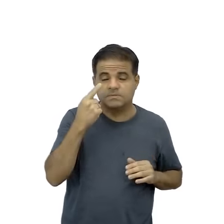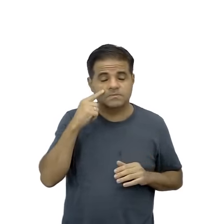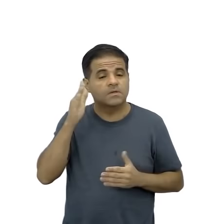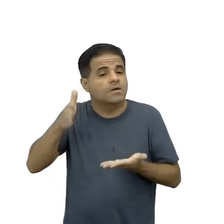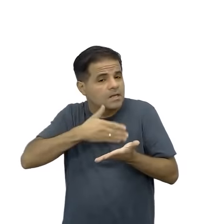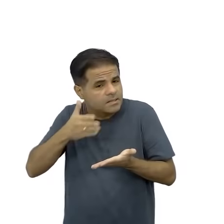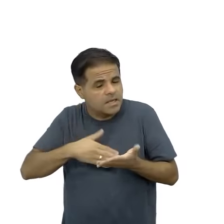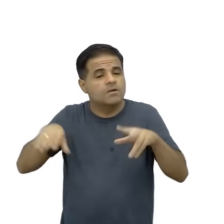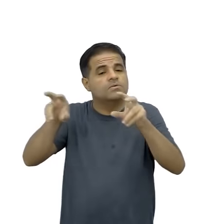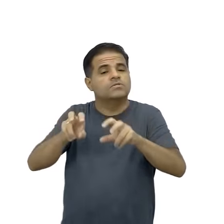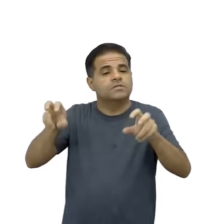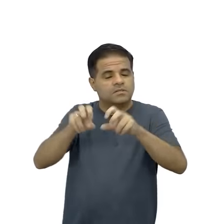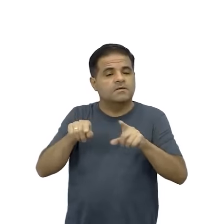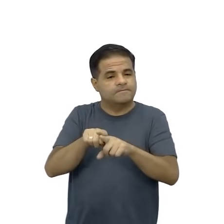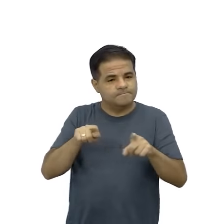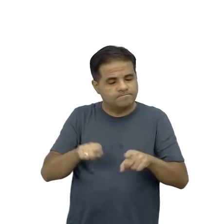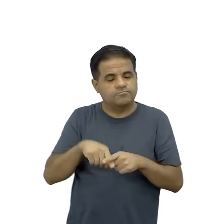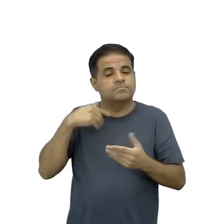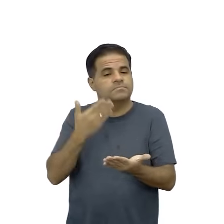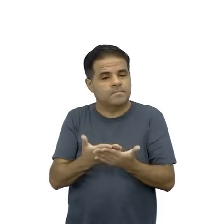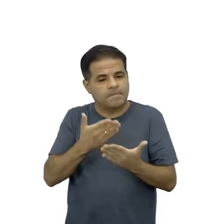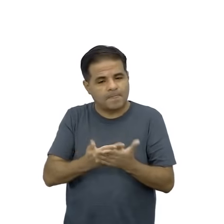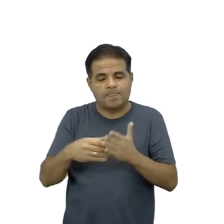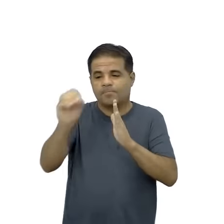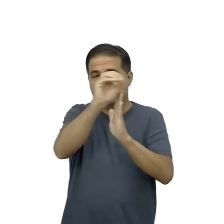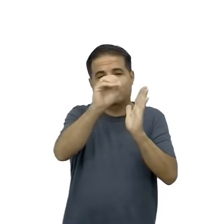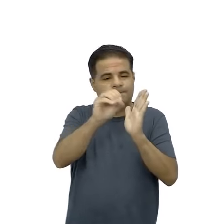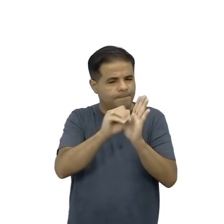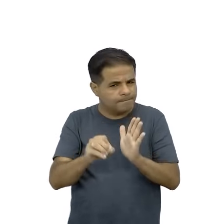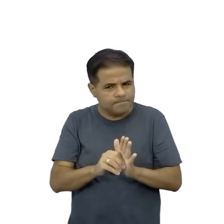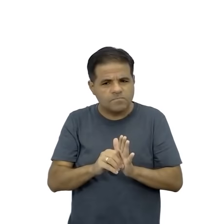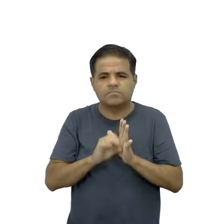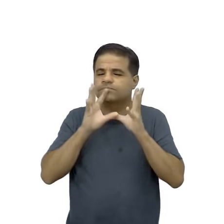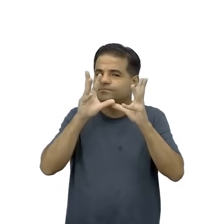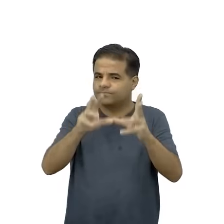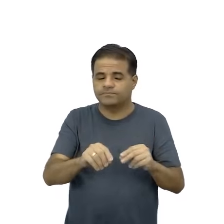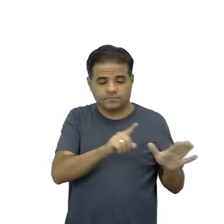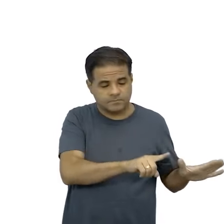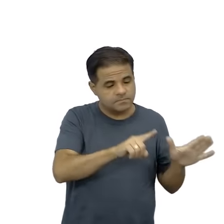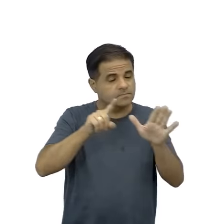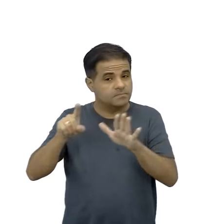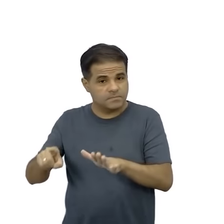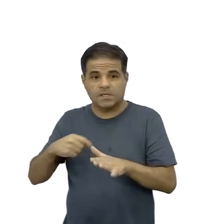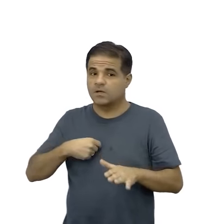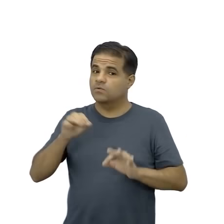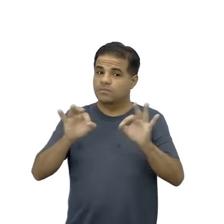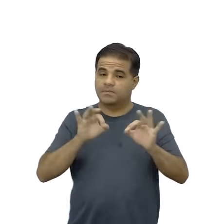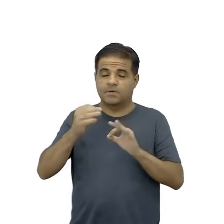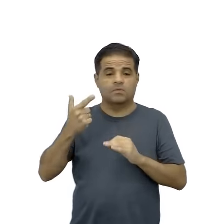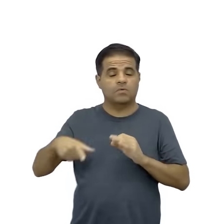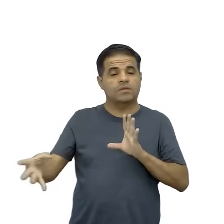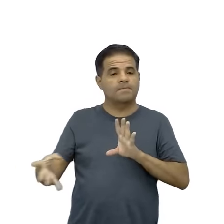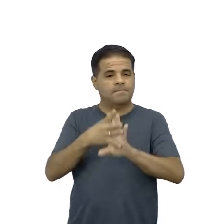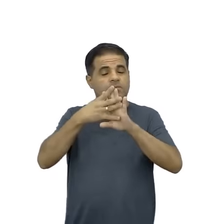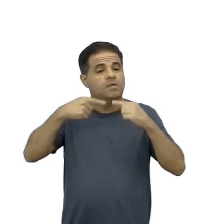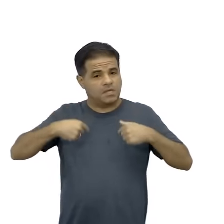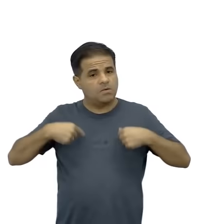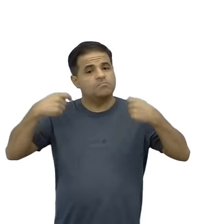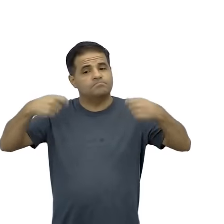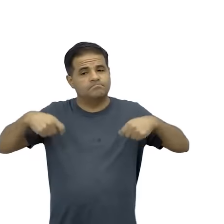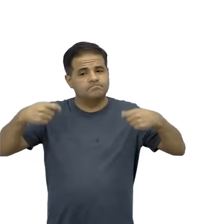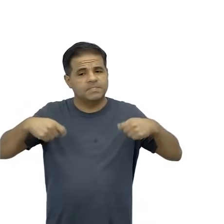caderno digital também, das aulas do Centro de Mídias de São Paulo. Essa semana, por exemplo, eu estou preparando uma outra pauta e eu